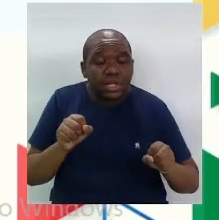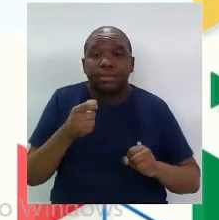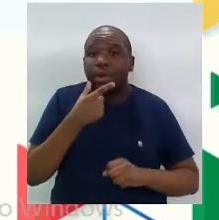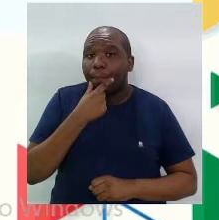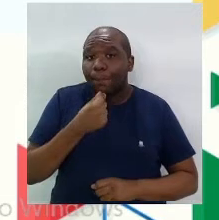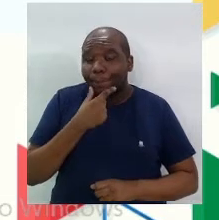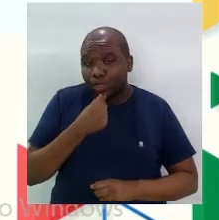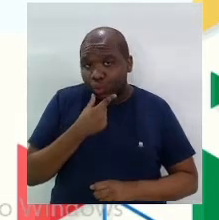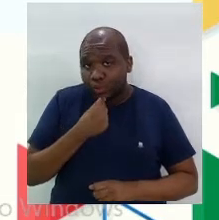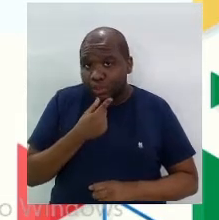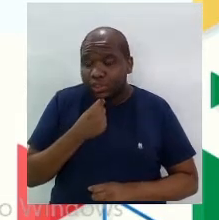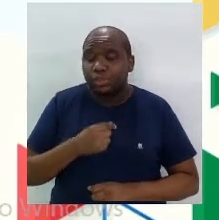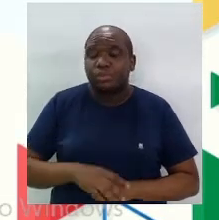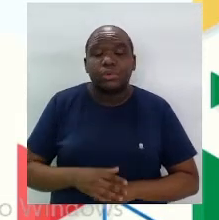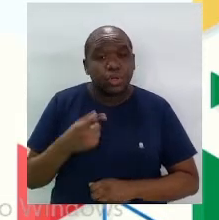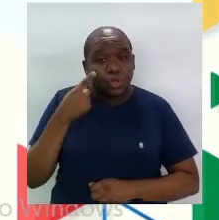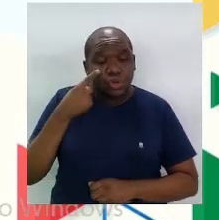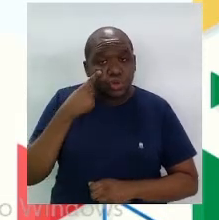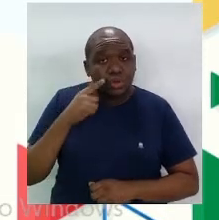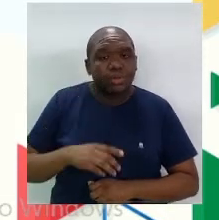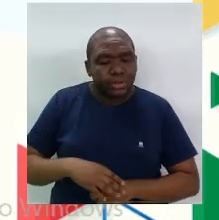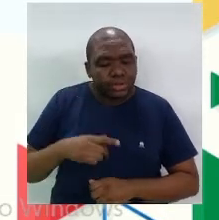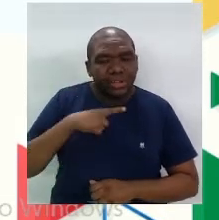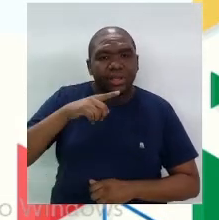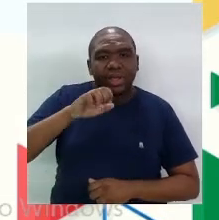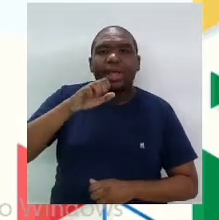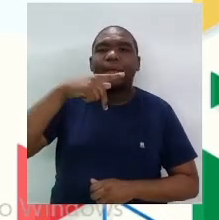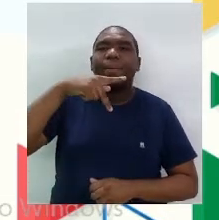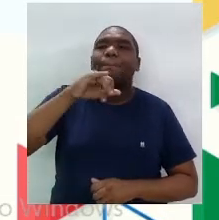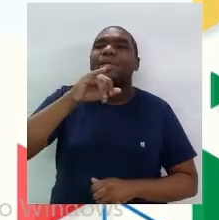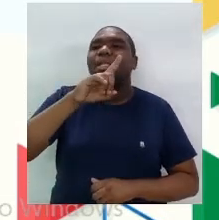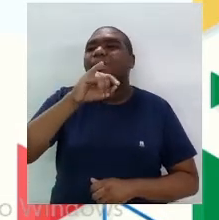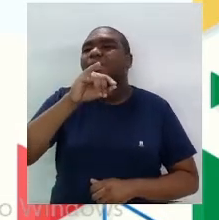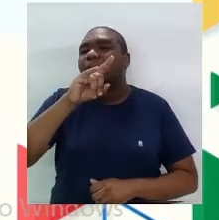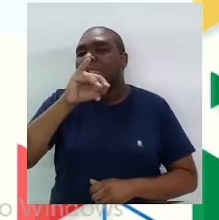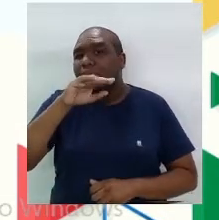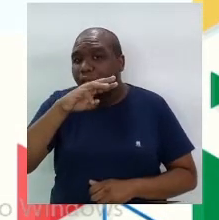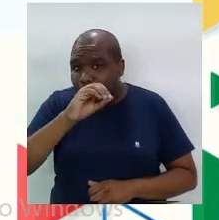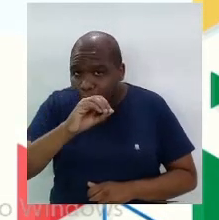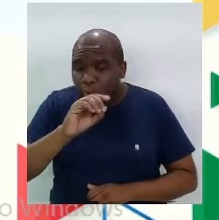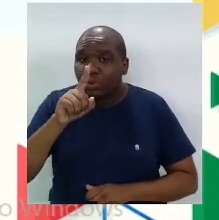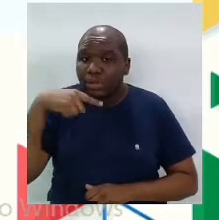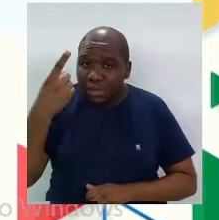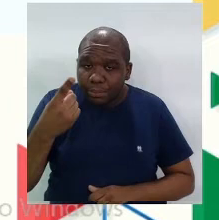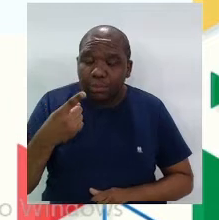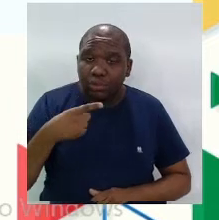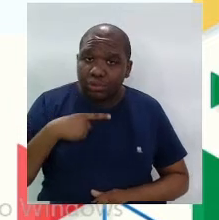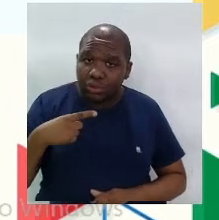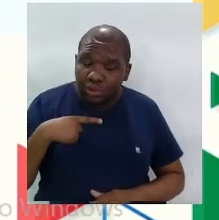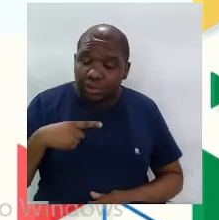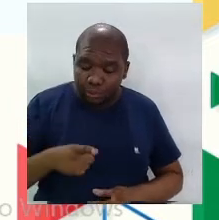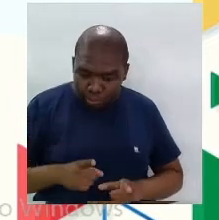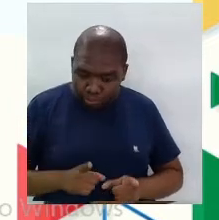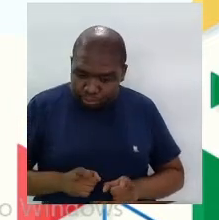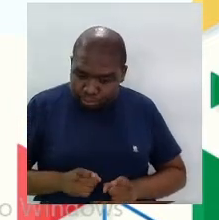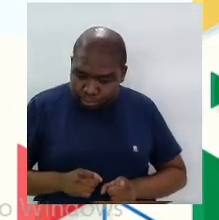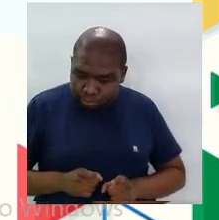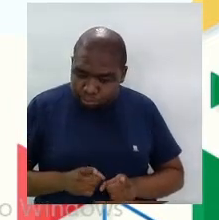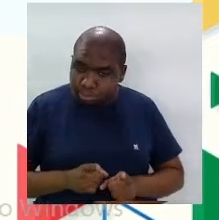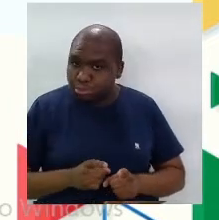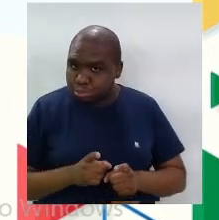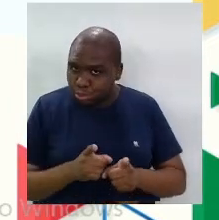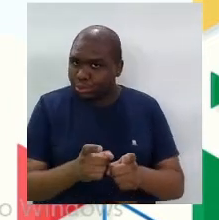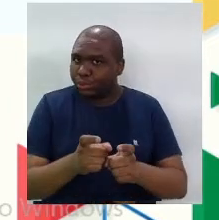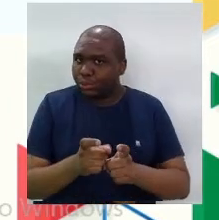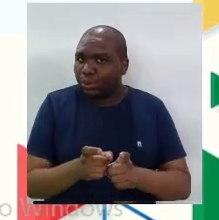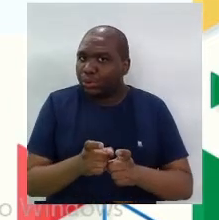sistema reprodutor masculino. Veja bem, o epidídimo, que após sair dos túbulos